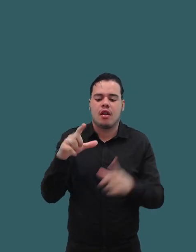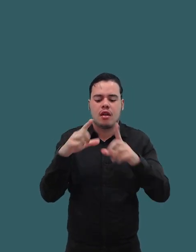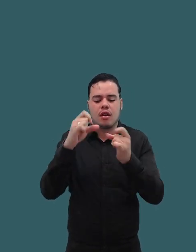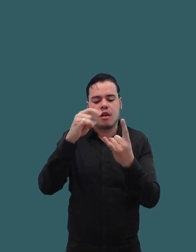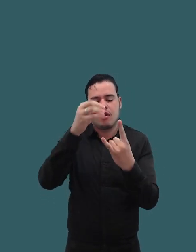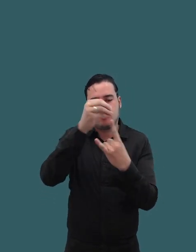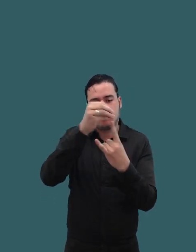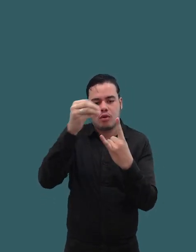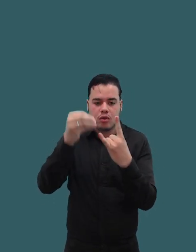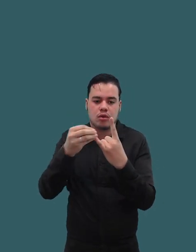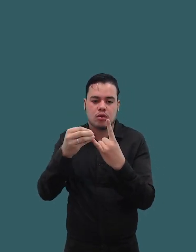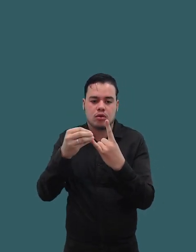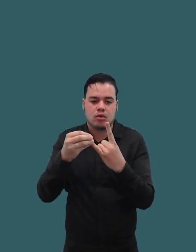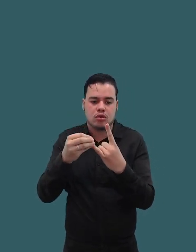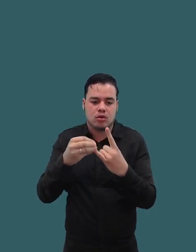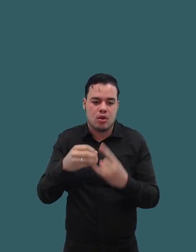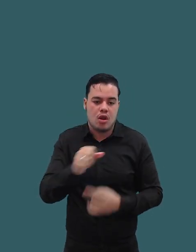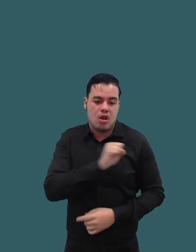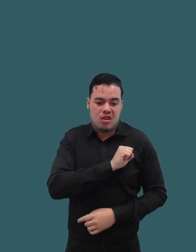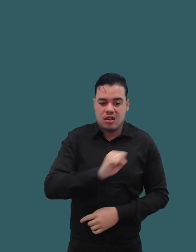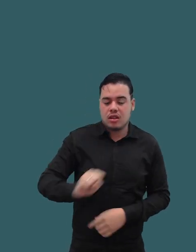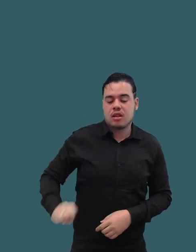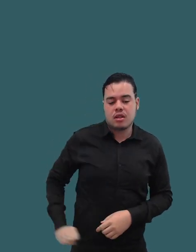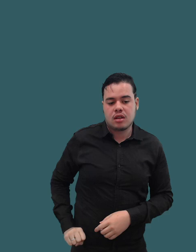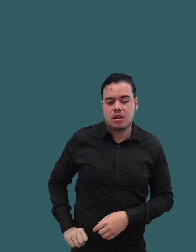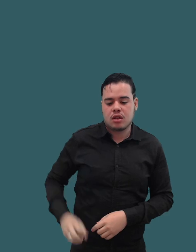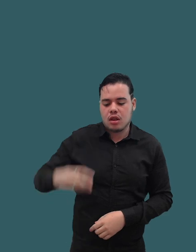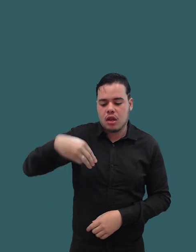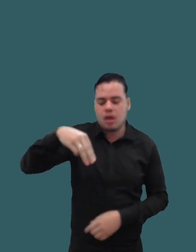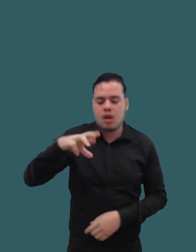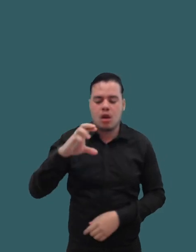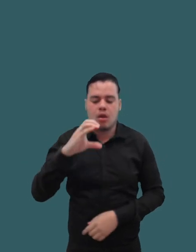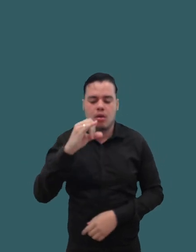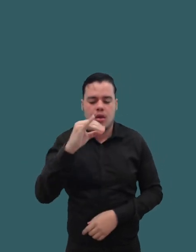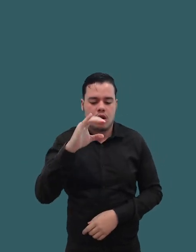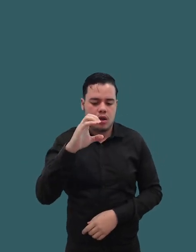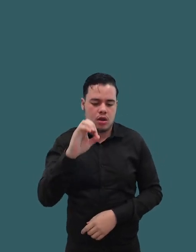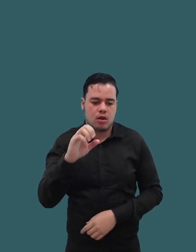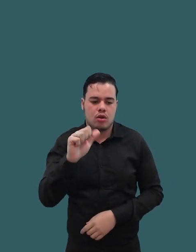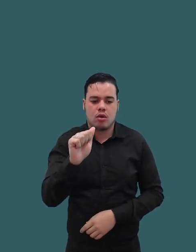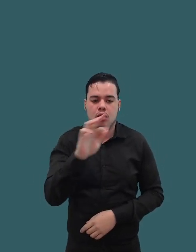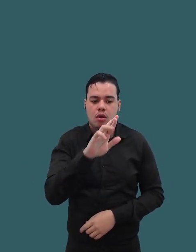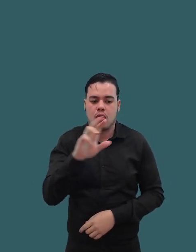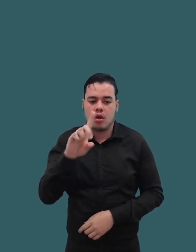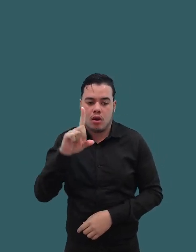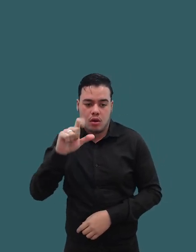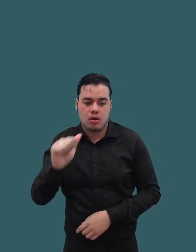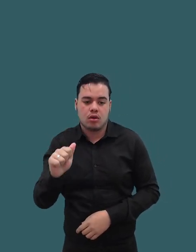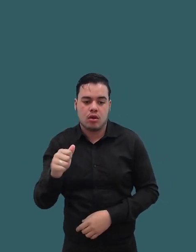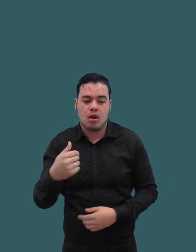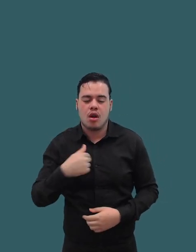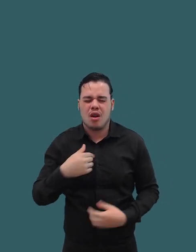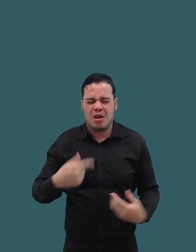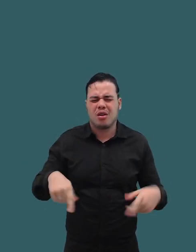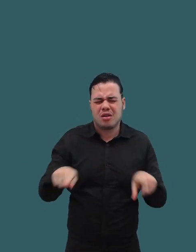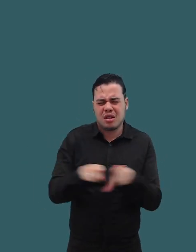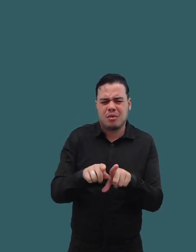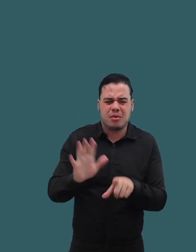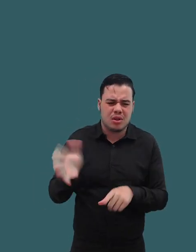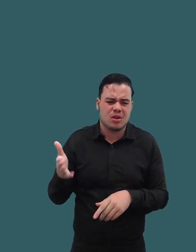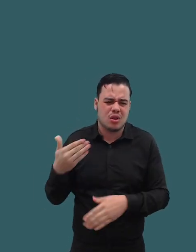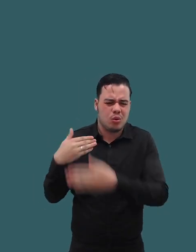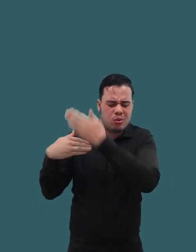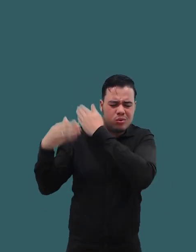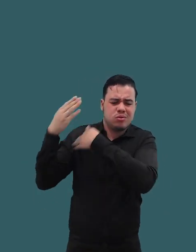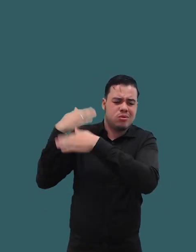do secretário Inácio Arruda, que tem uma trajetória que eu conheço, né, porque também já fui assessora de movimento sindical